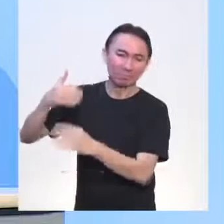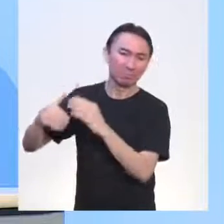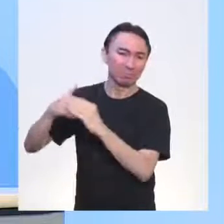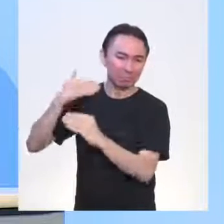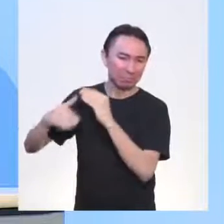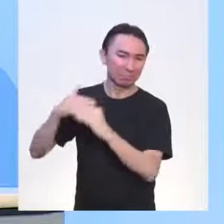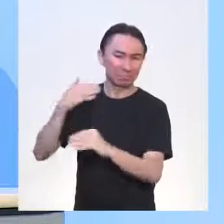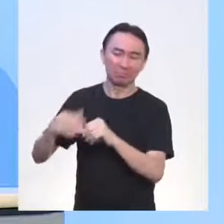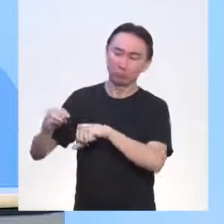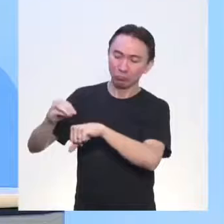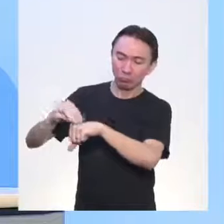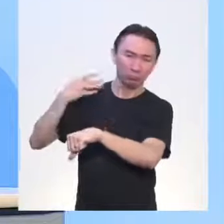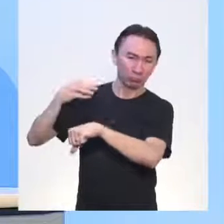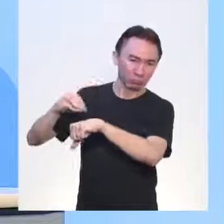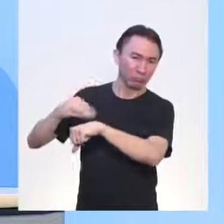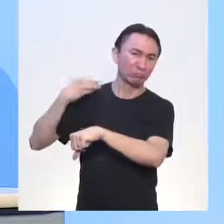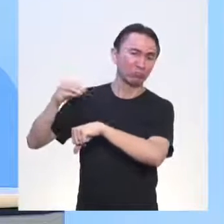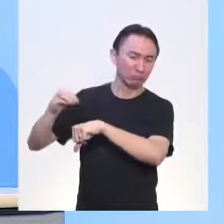desde que as críticas sejam